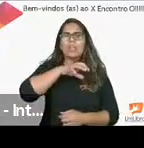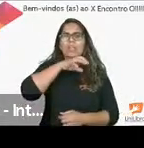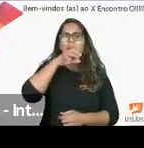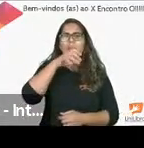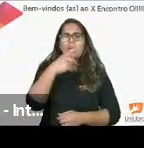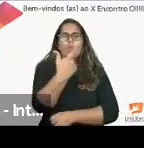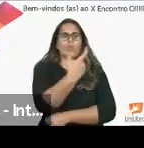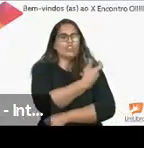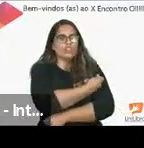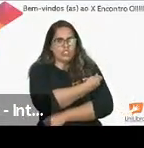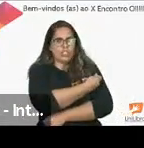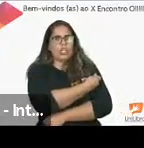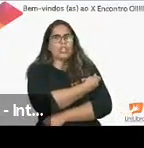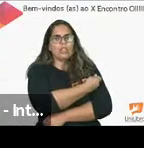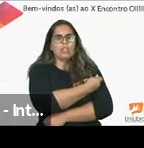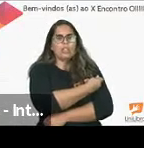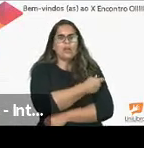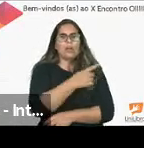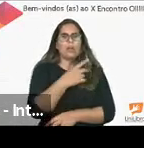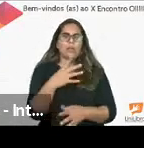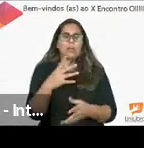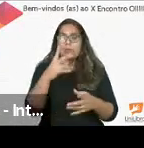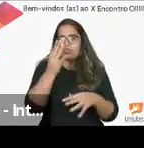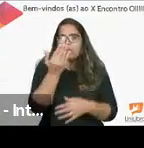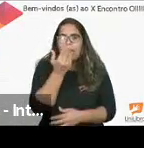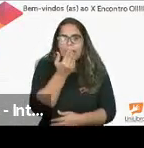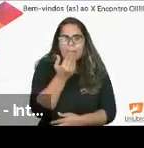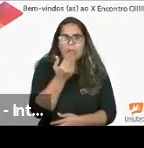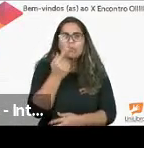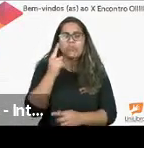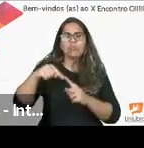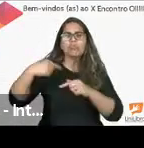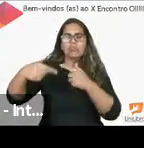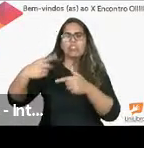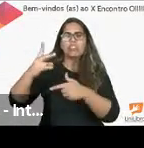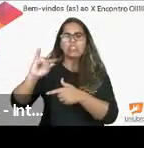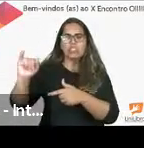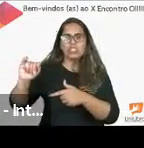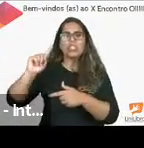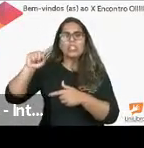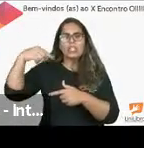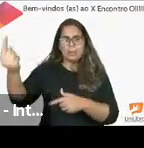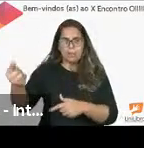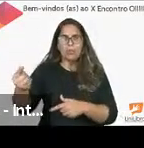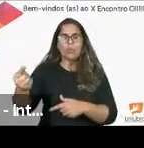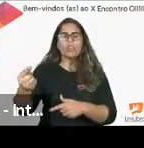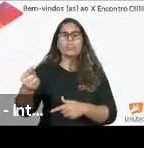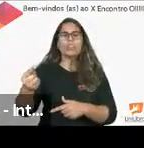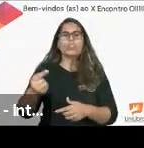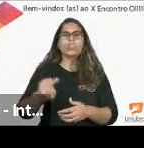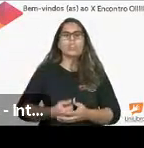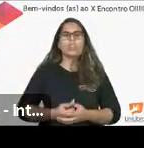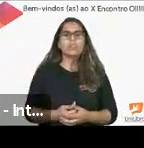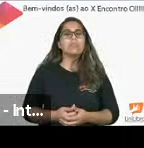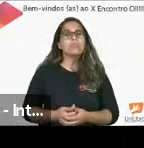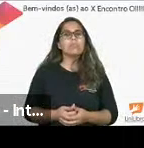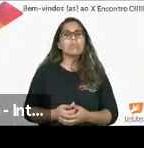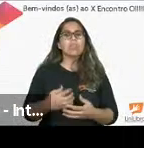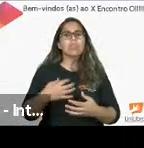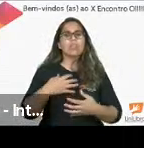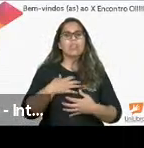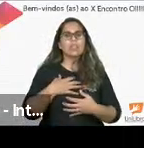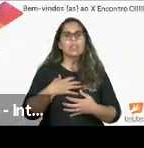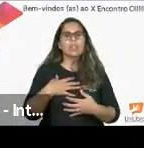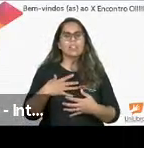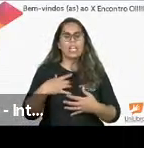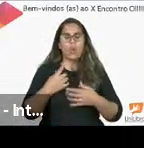um antígeno como se fosse um alimento, e alguns dias depois eu injeto esse antígeno nele, ele forma uma quantidade de